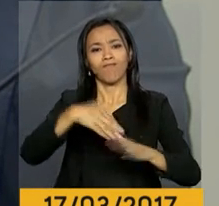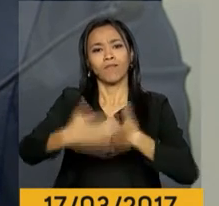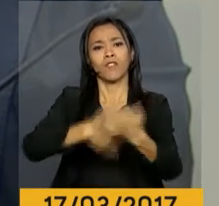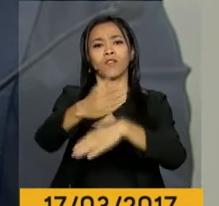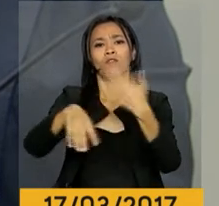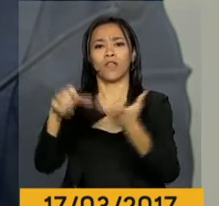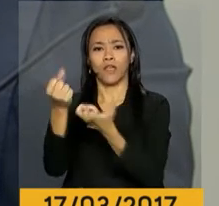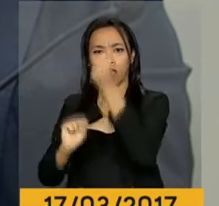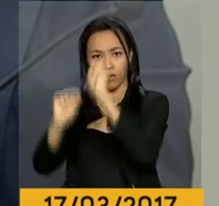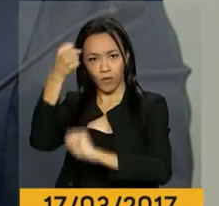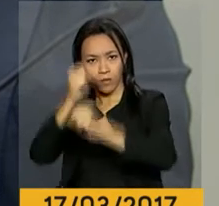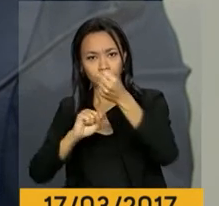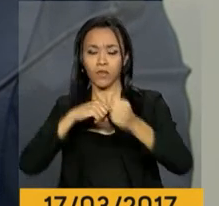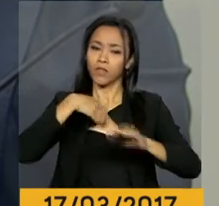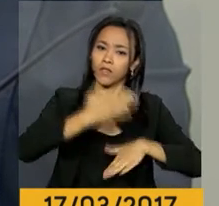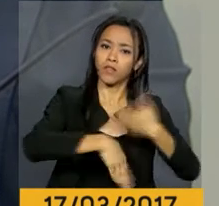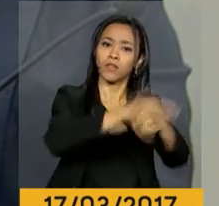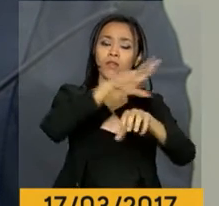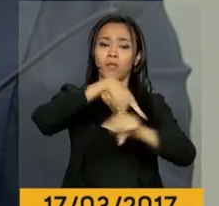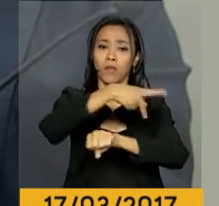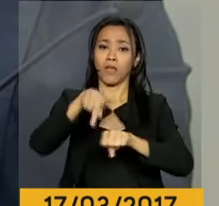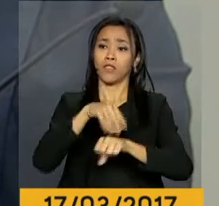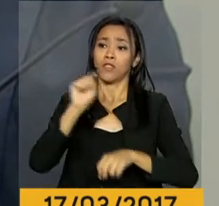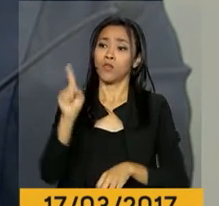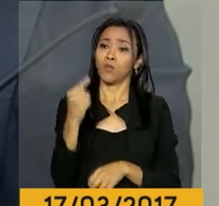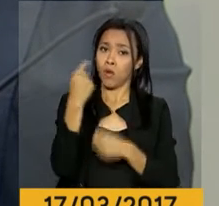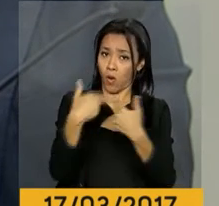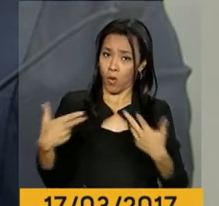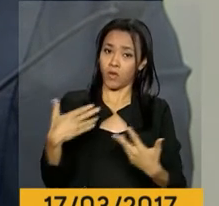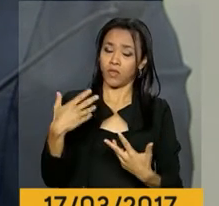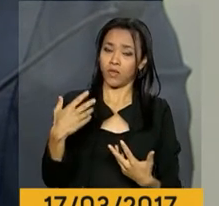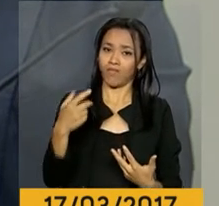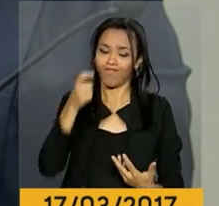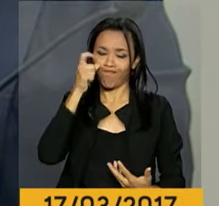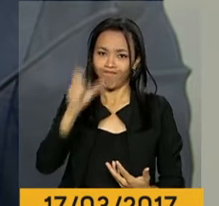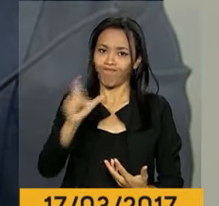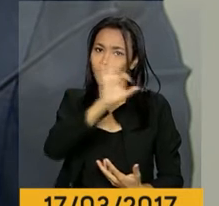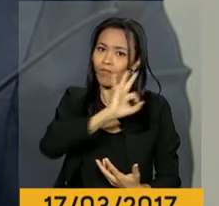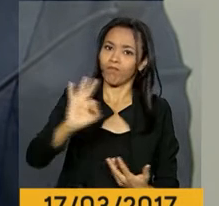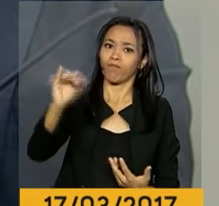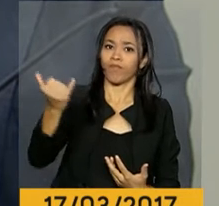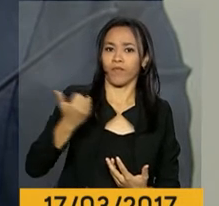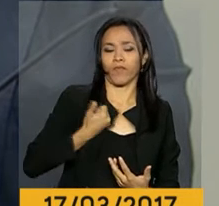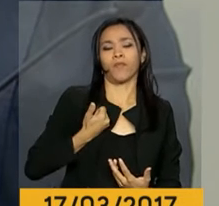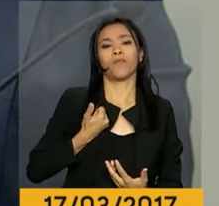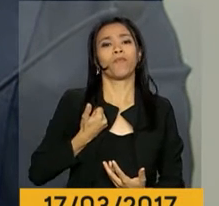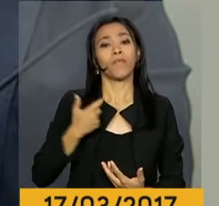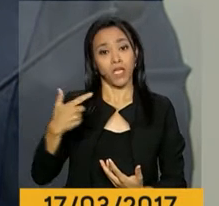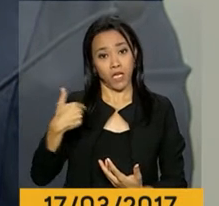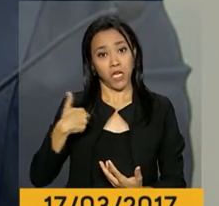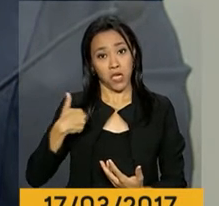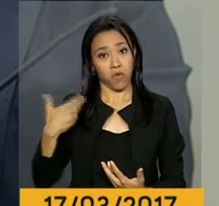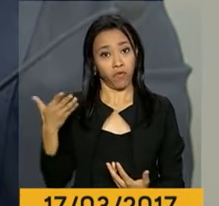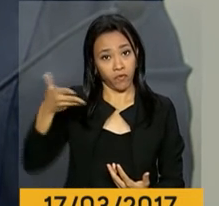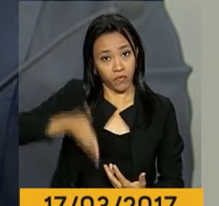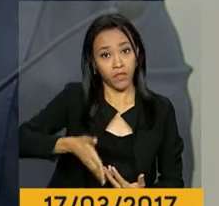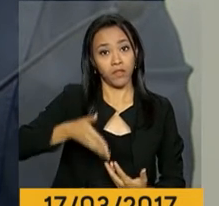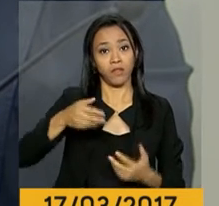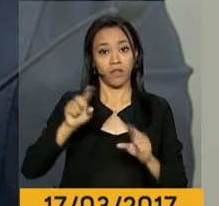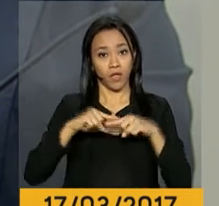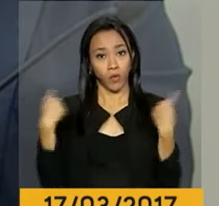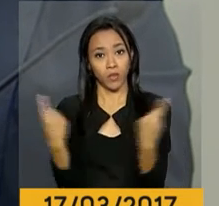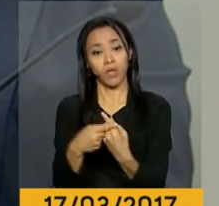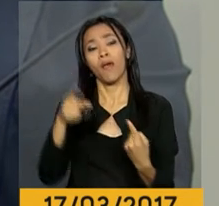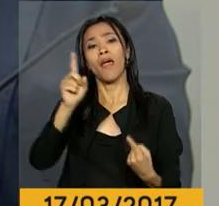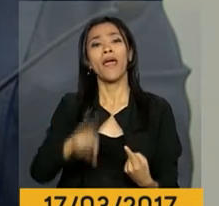satisfação extraordinária, presidente Robinson, que eu compareço a este encontro, porque efetivamente